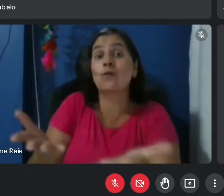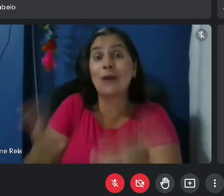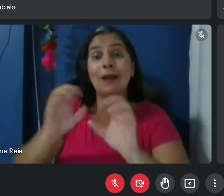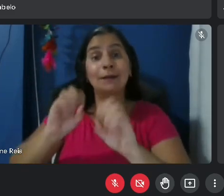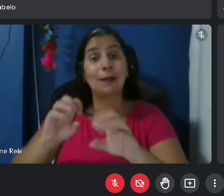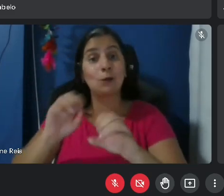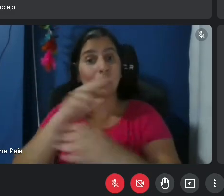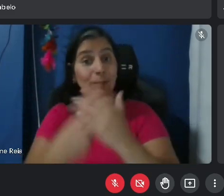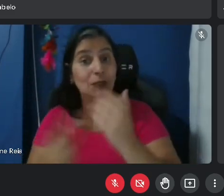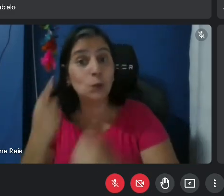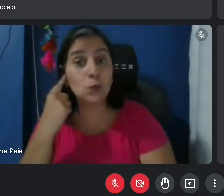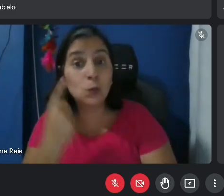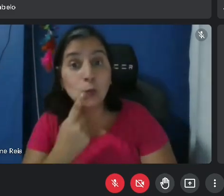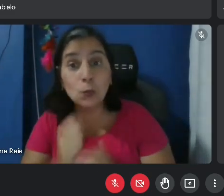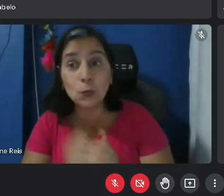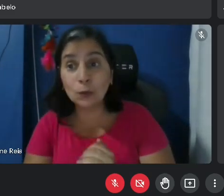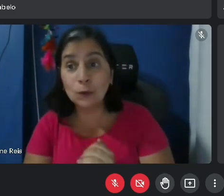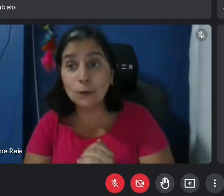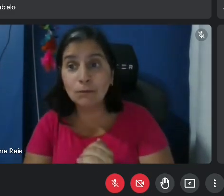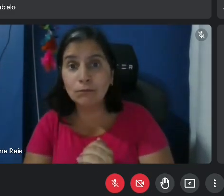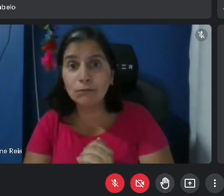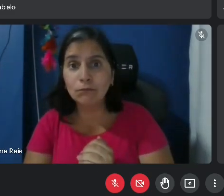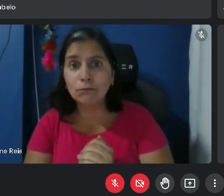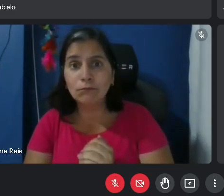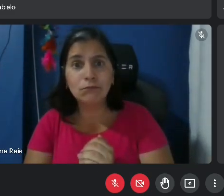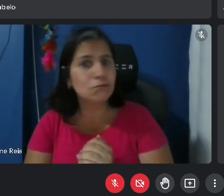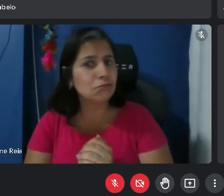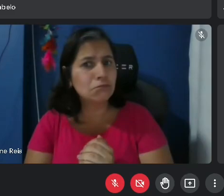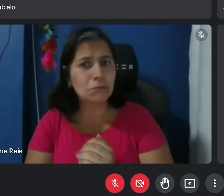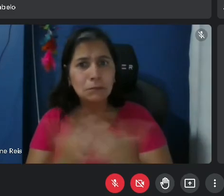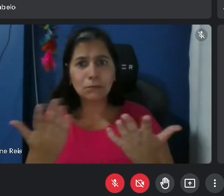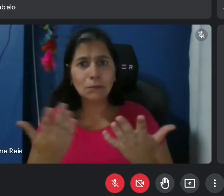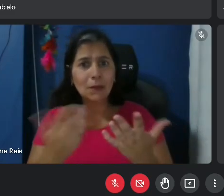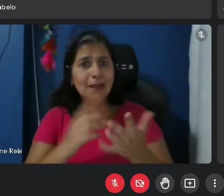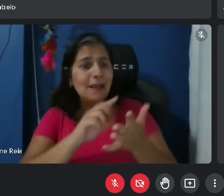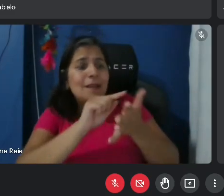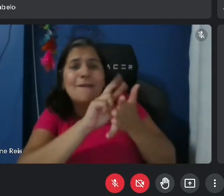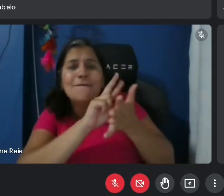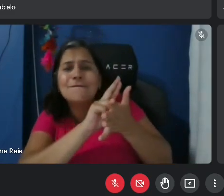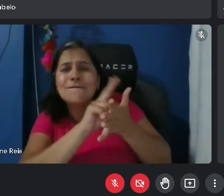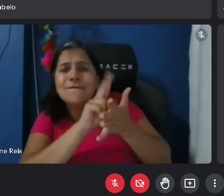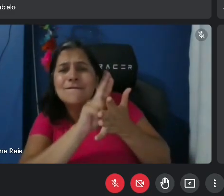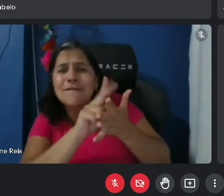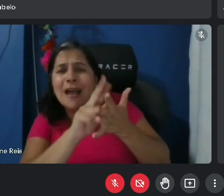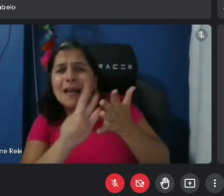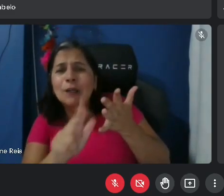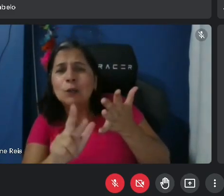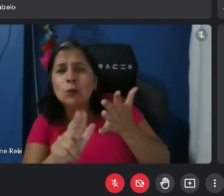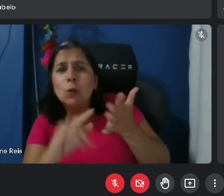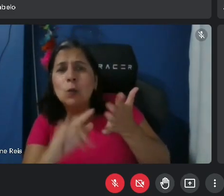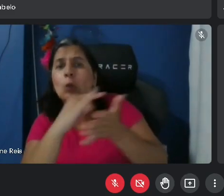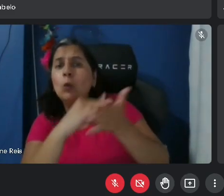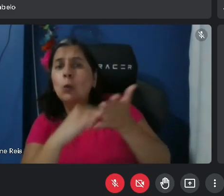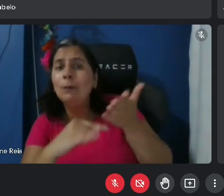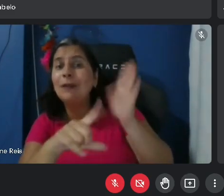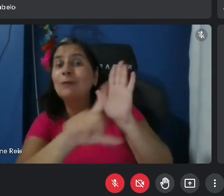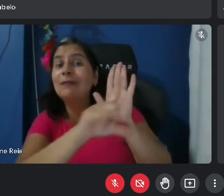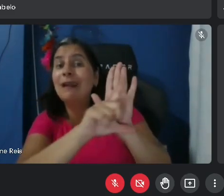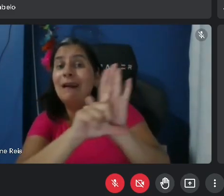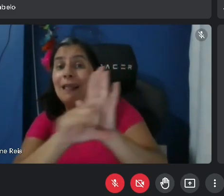fala a importância de oferecer o ensino bilíngue a crianças surdas. Todos esses